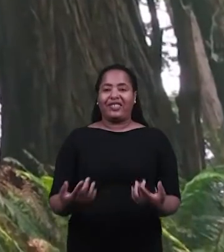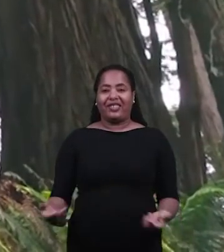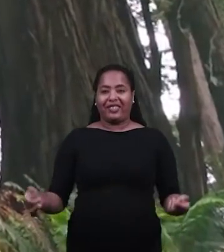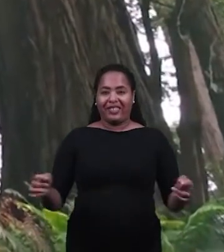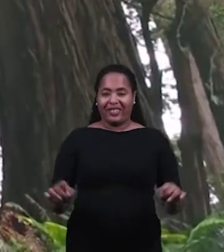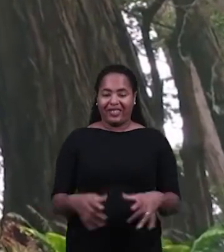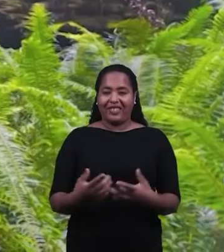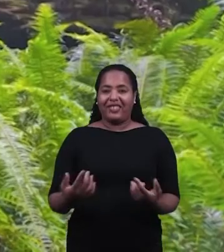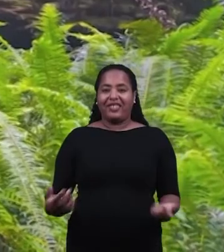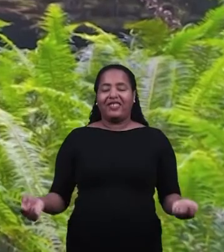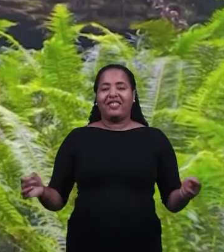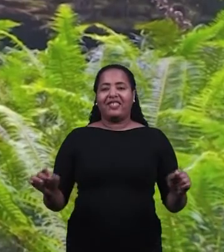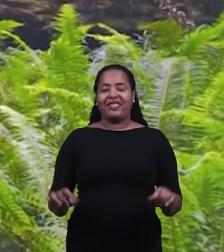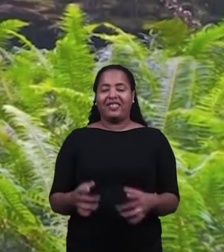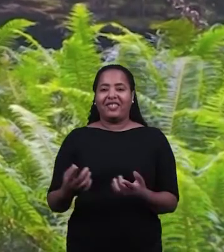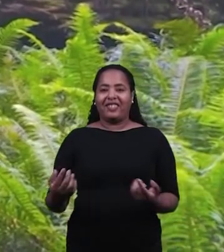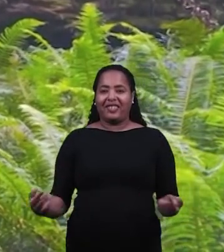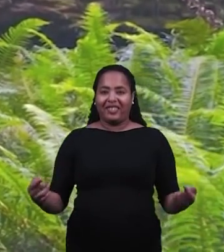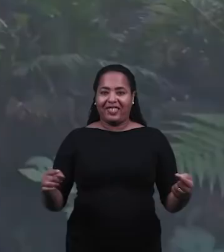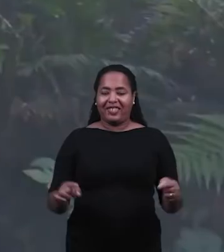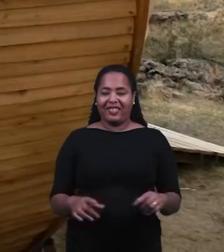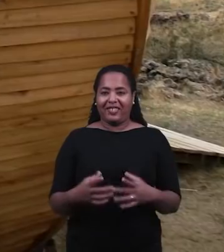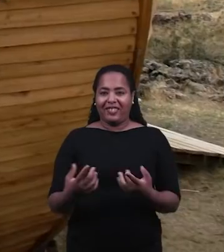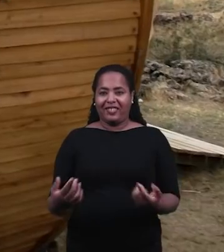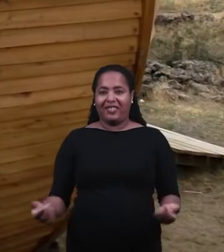do Consolador.